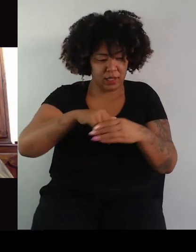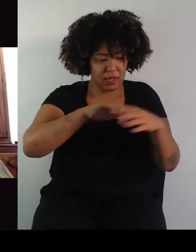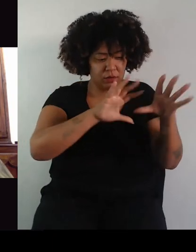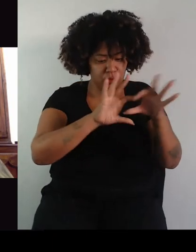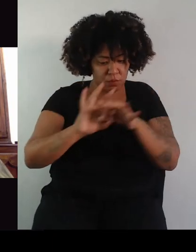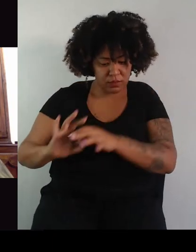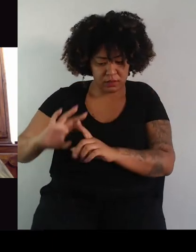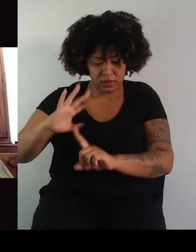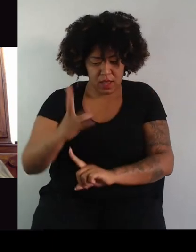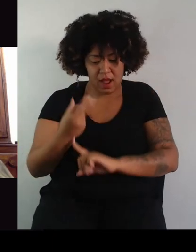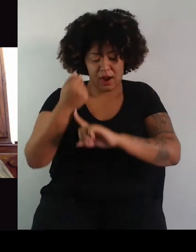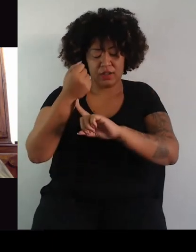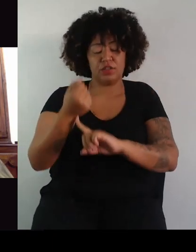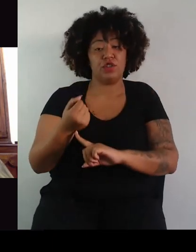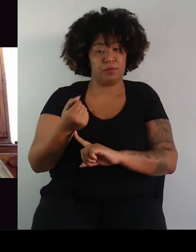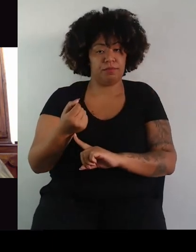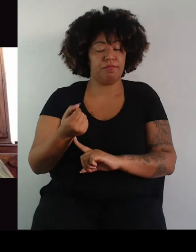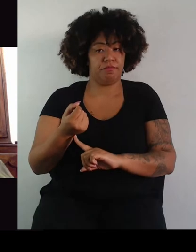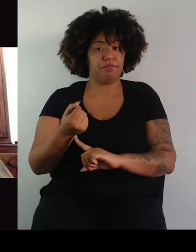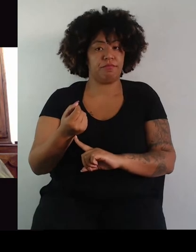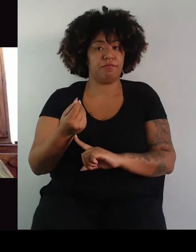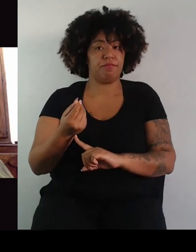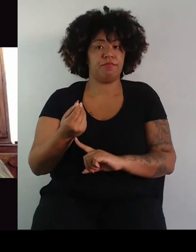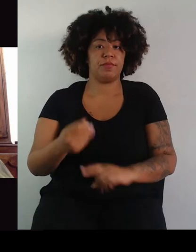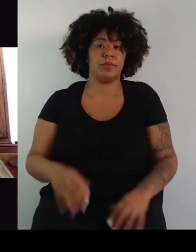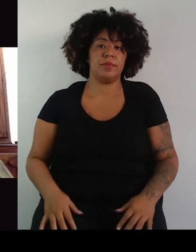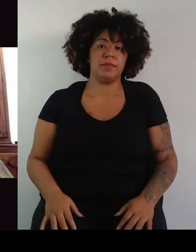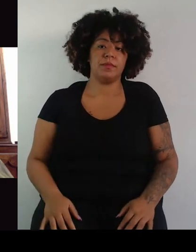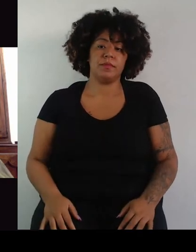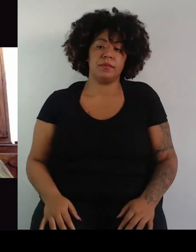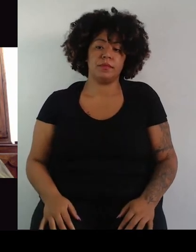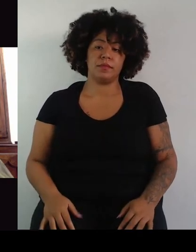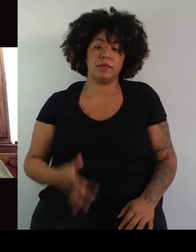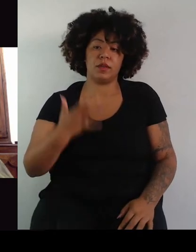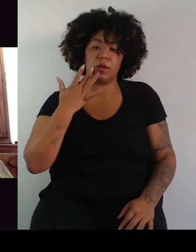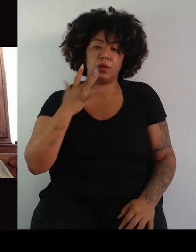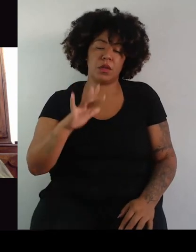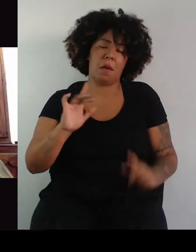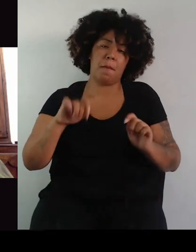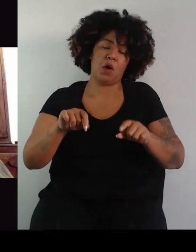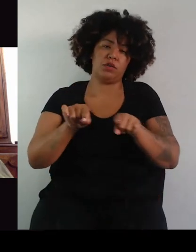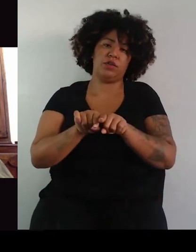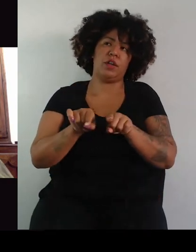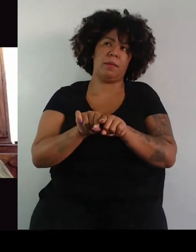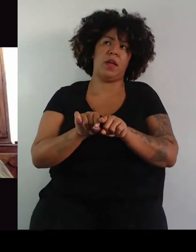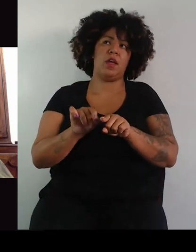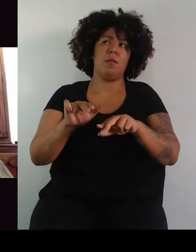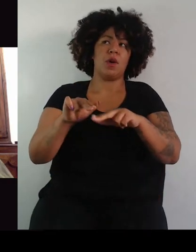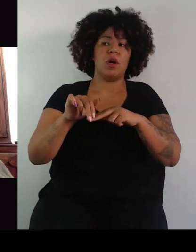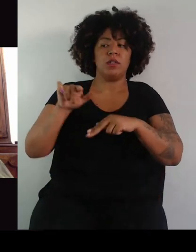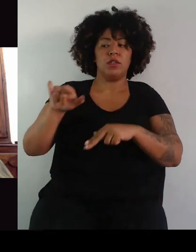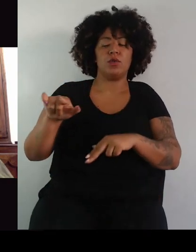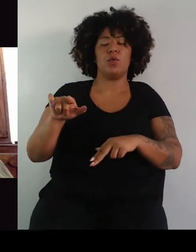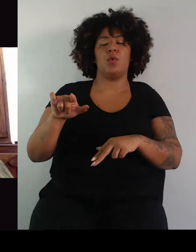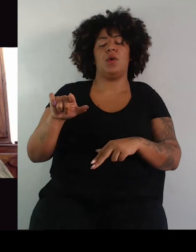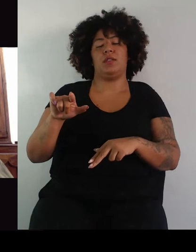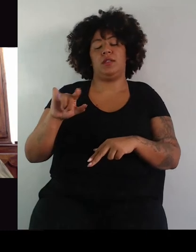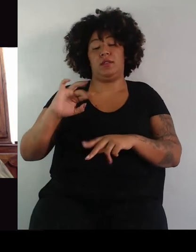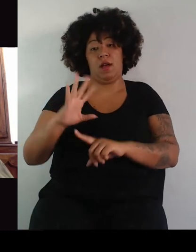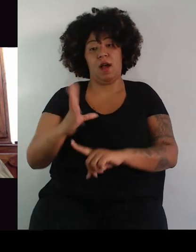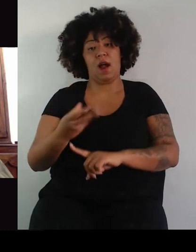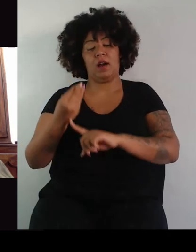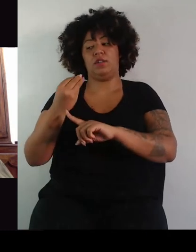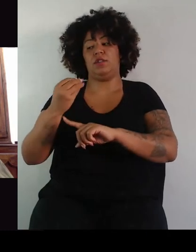acho que principalmente pela história da arte e não sei seja pela federalidade das suas obras por